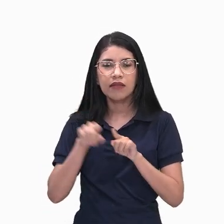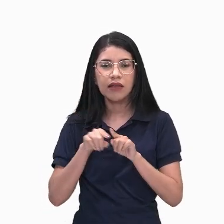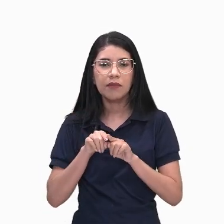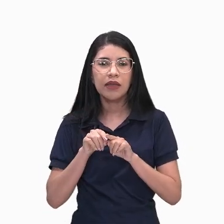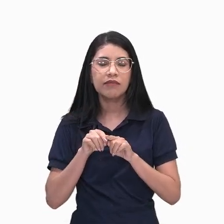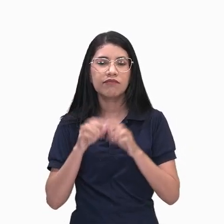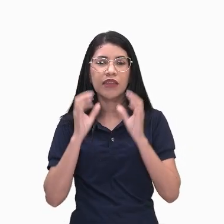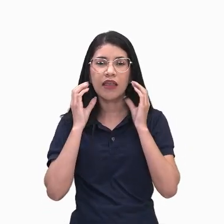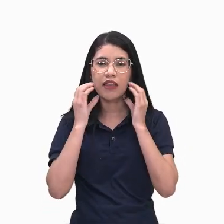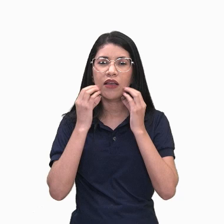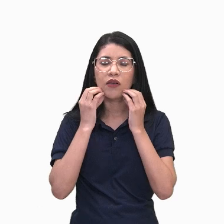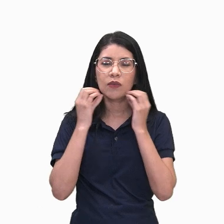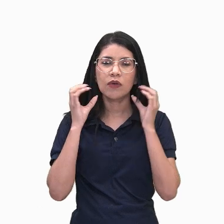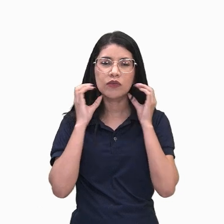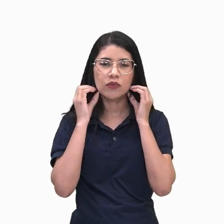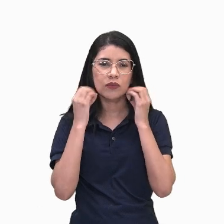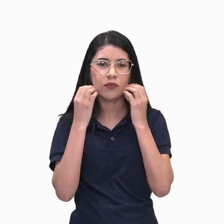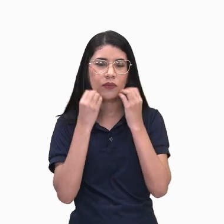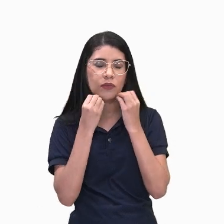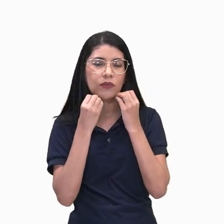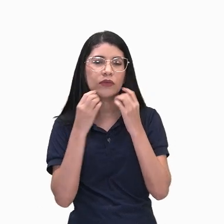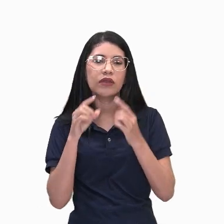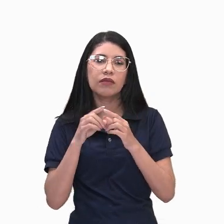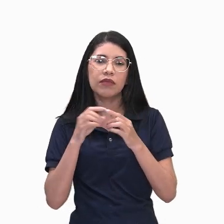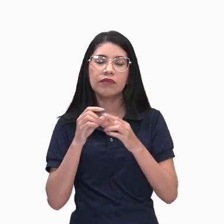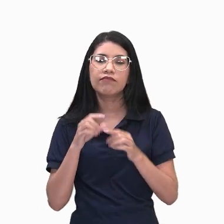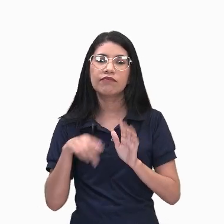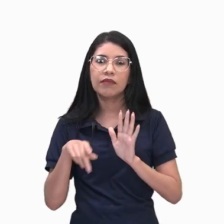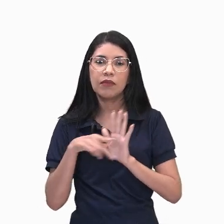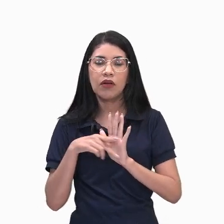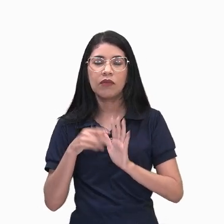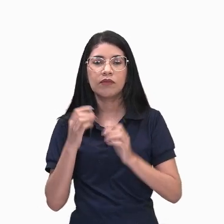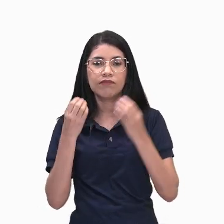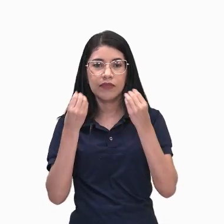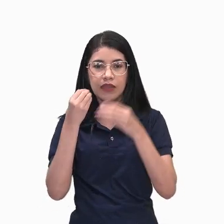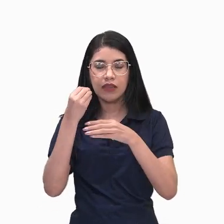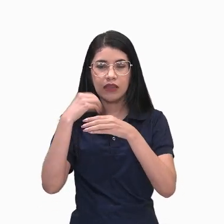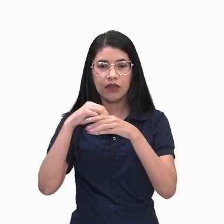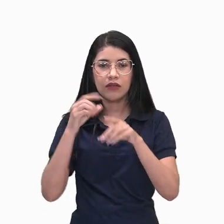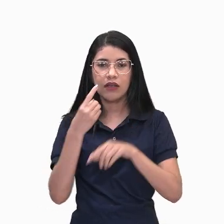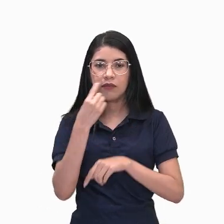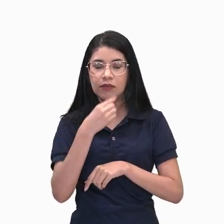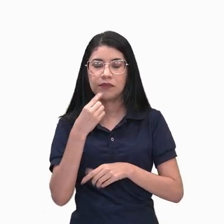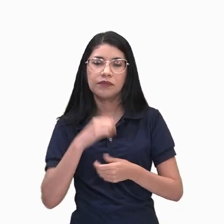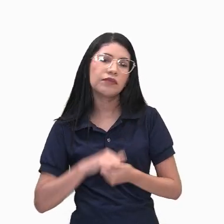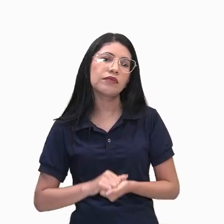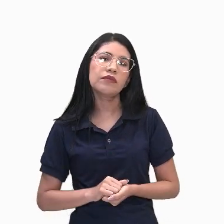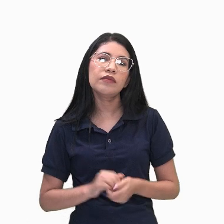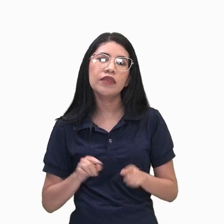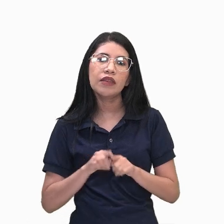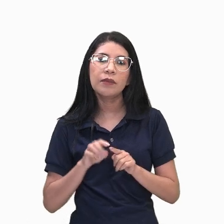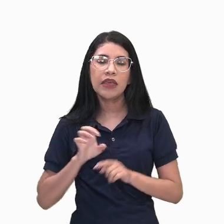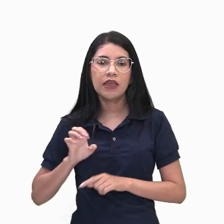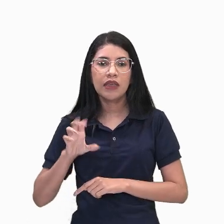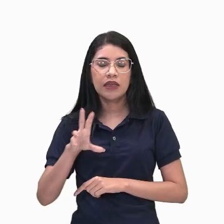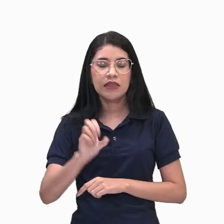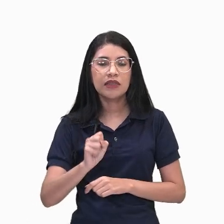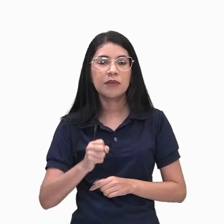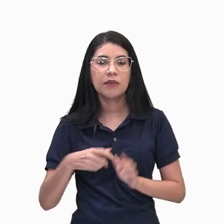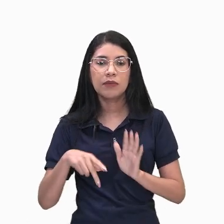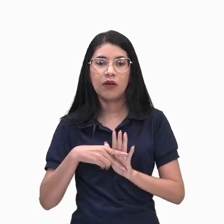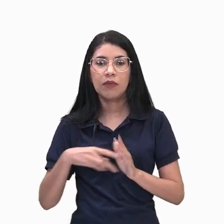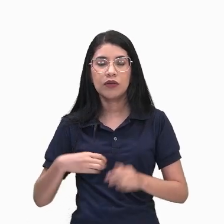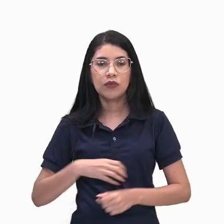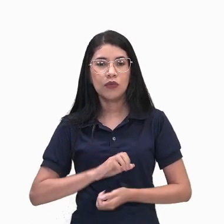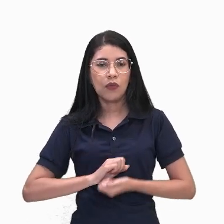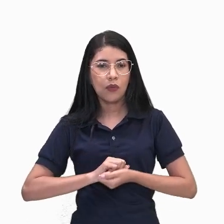secretada por uma glândula que está presente no nosso tecido epitelial, e enzimas digestivas, né, quando ele está